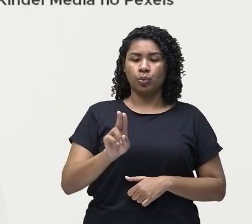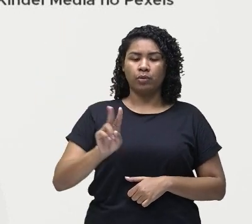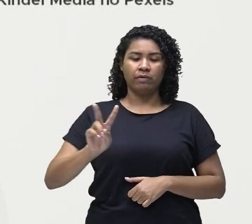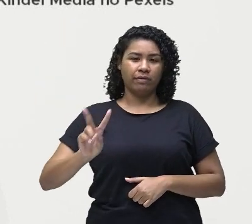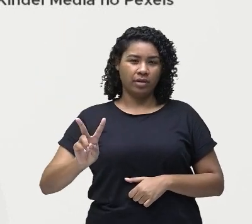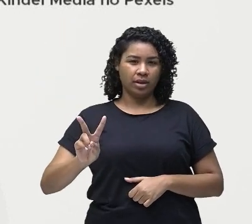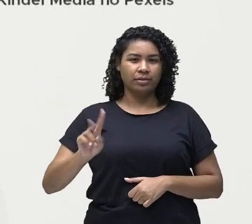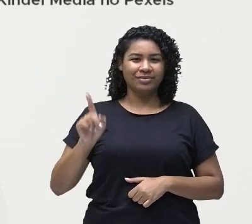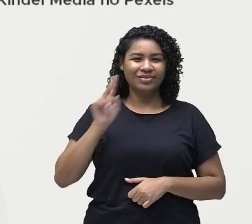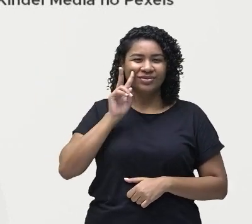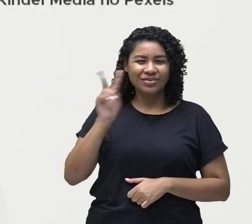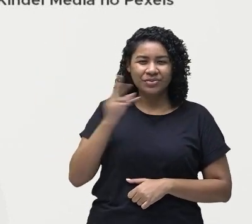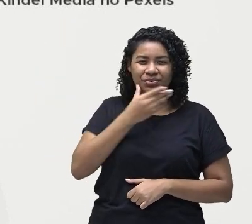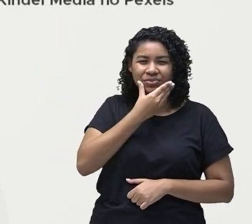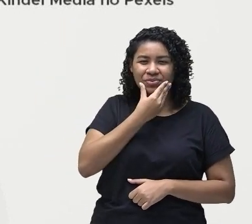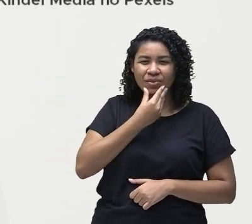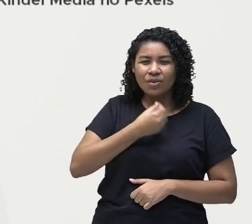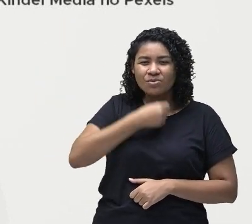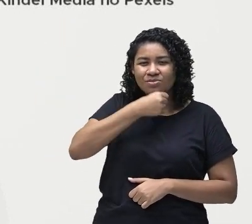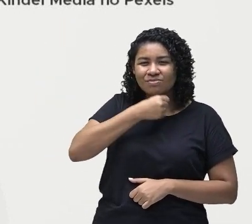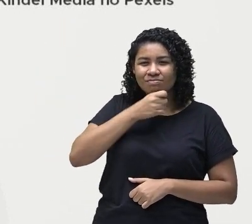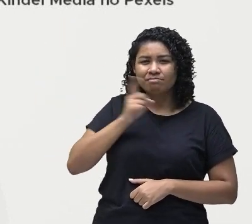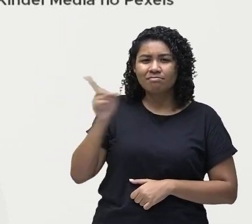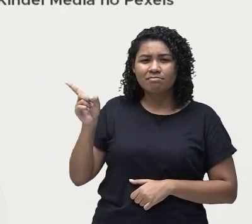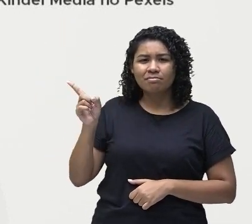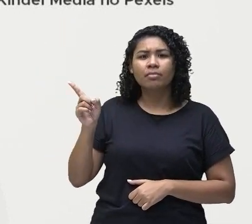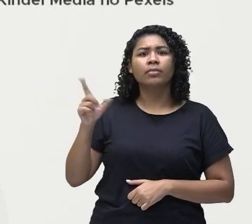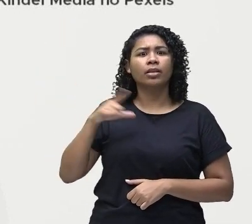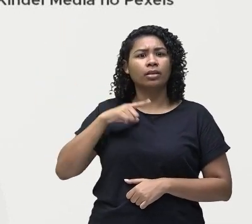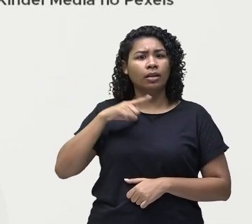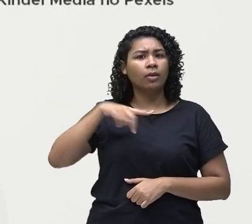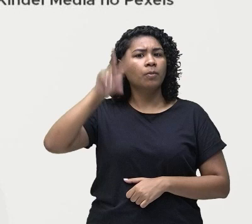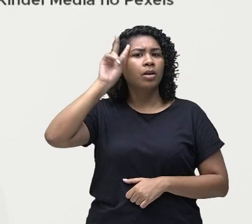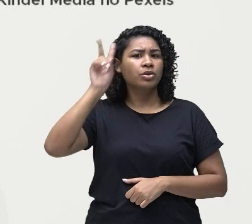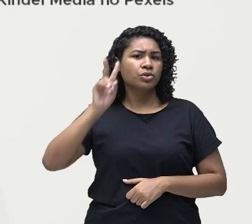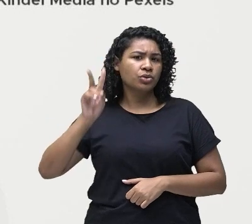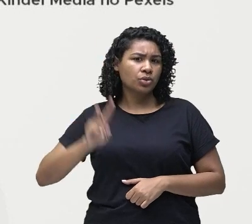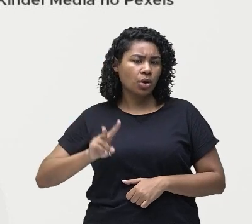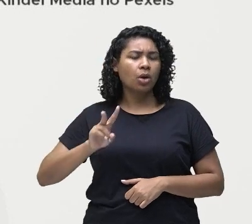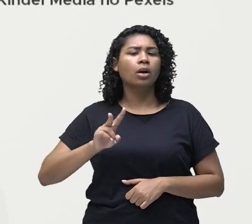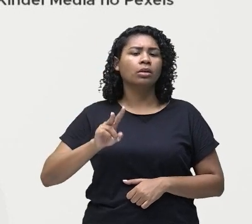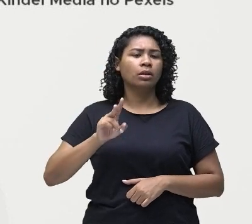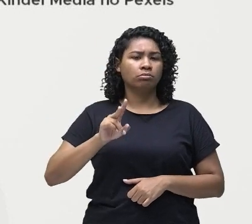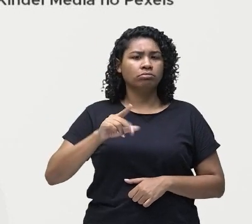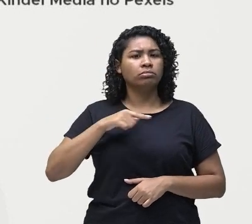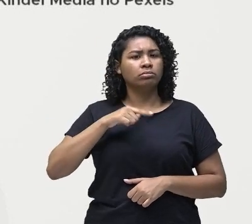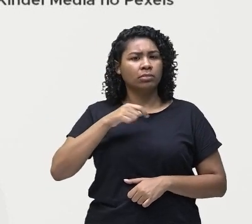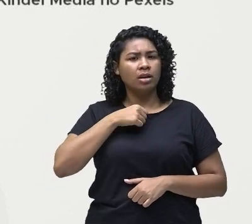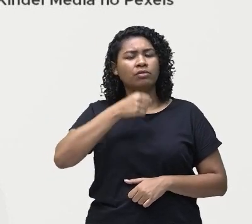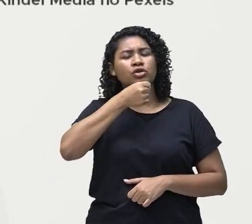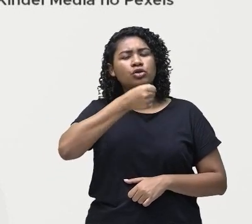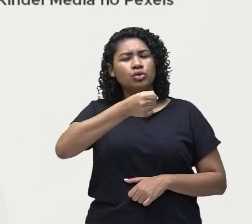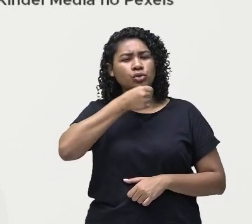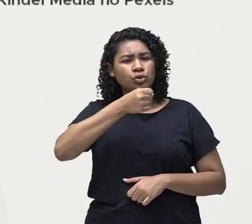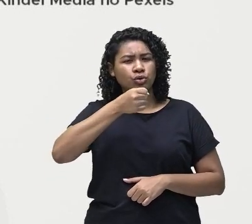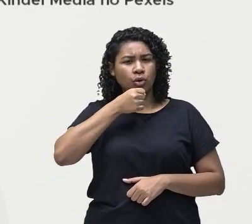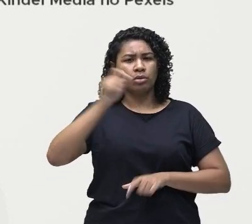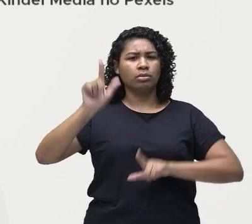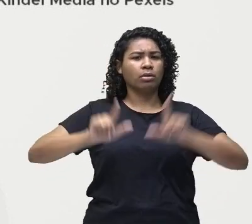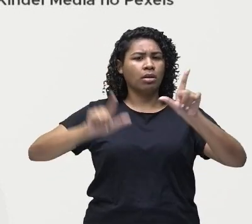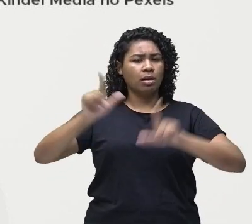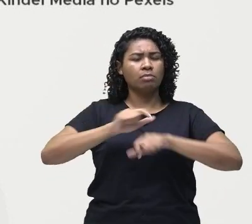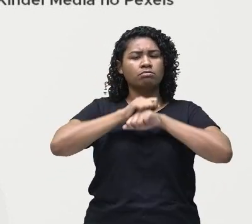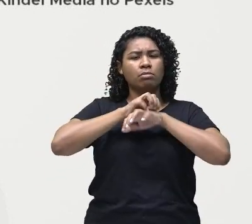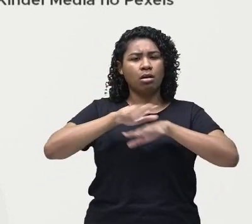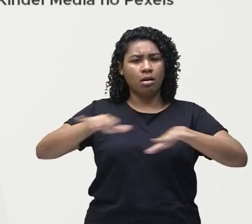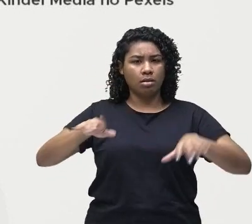senhor representa uma história que saiu em vários jornais. Uma foto muito conhecida, se vocês tiverem